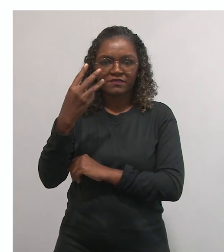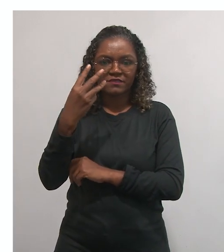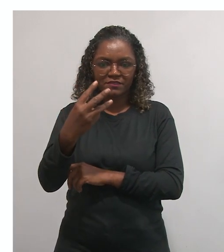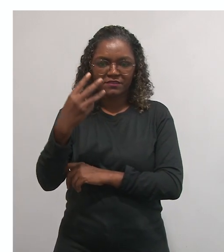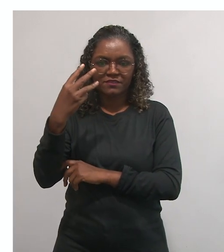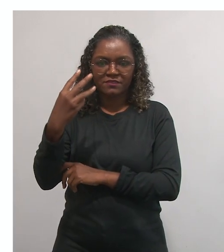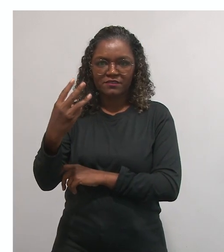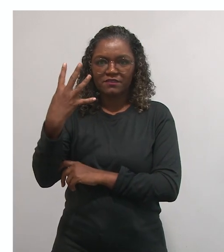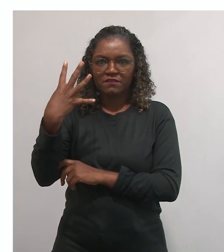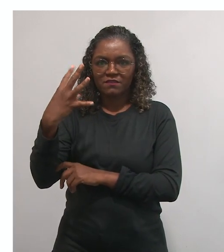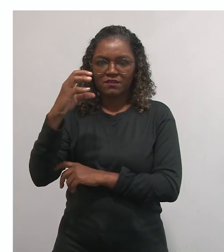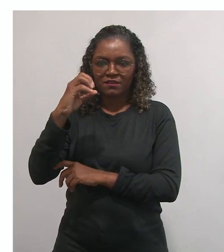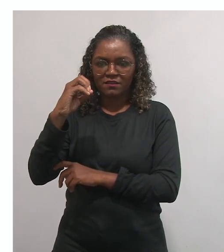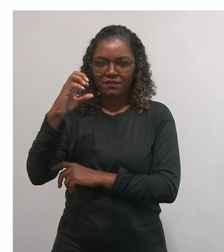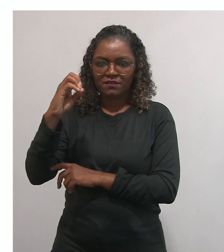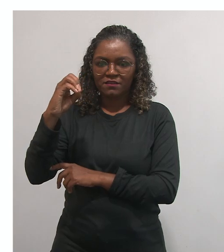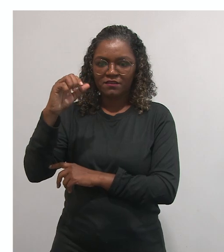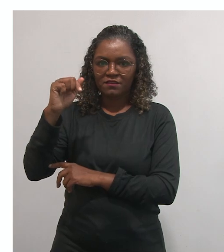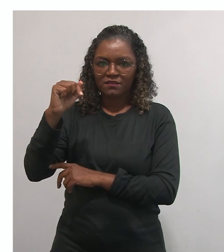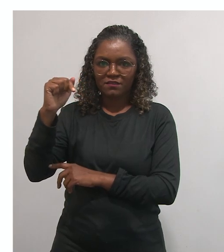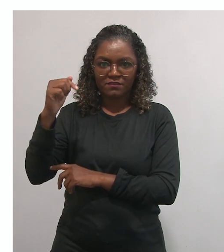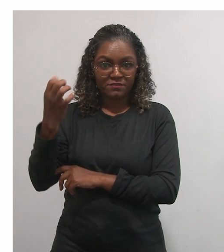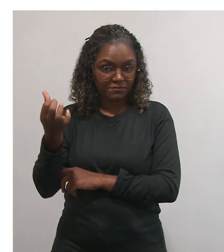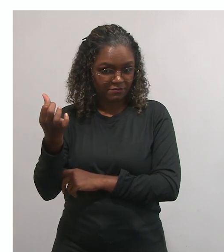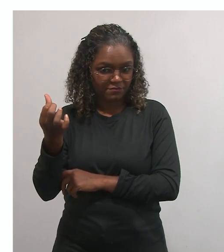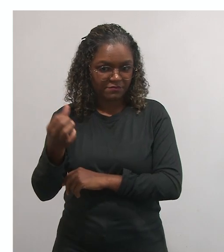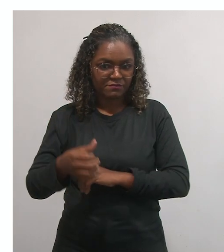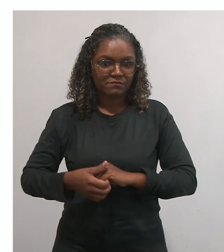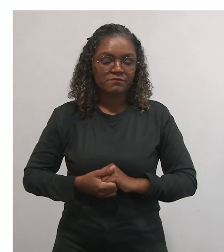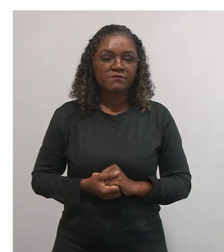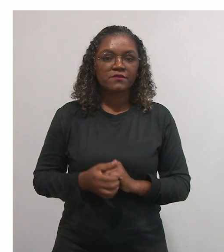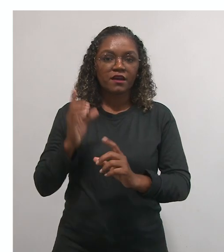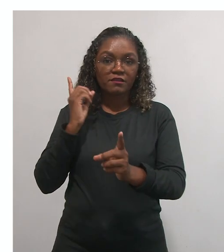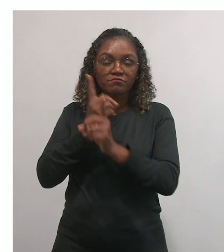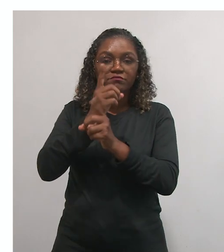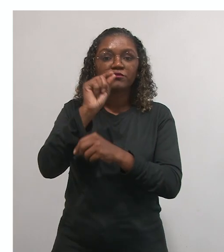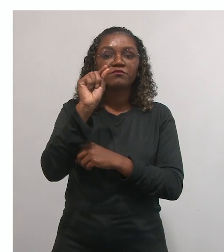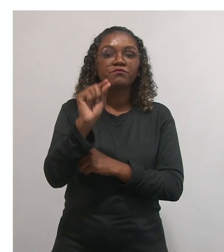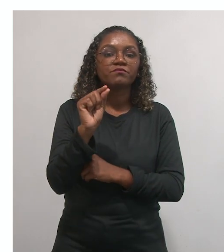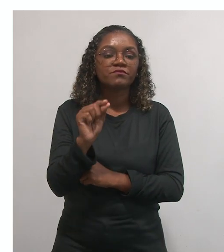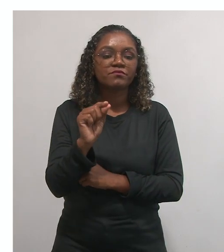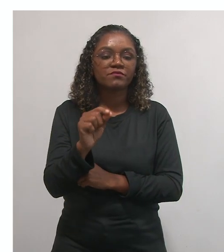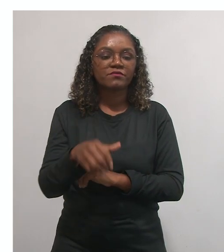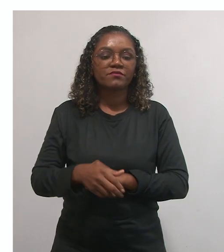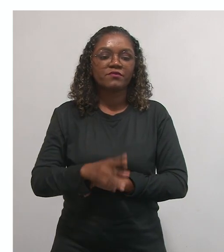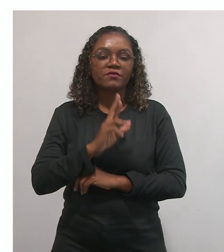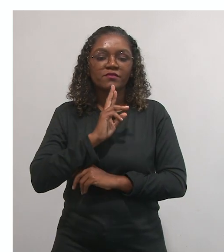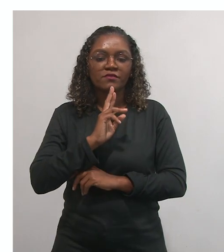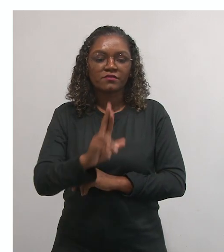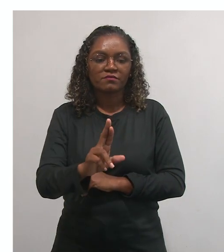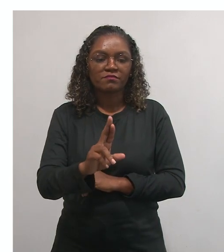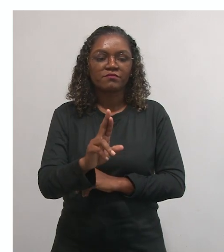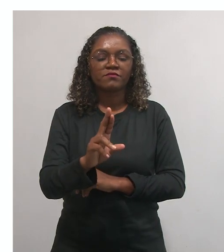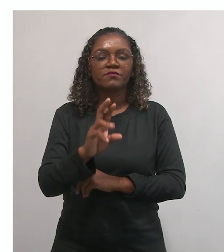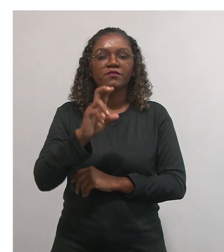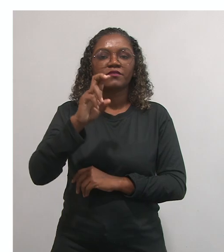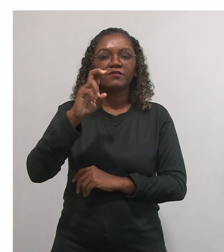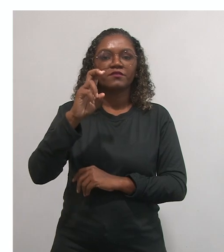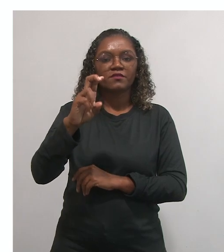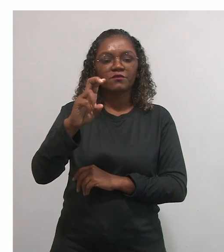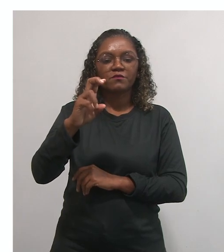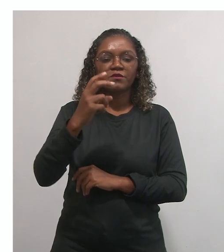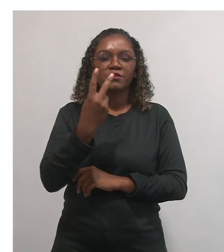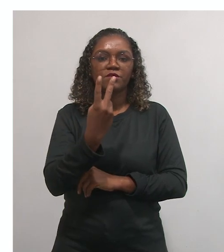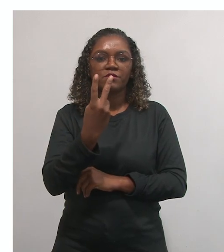é 0,334 e a gente encontra aqui uma receita